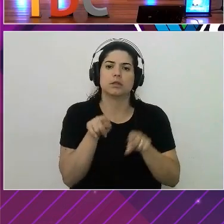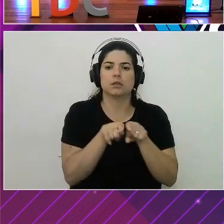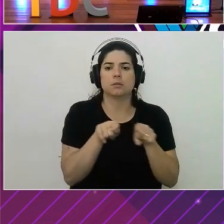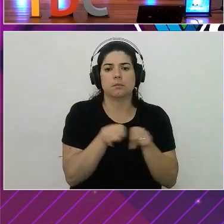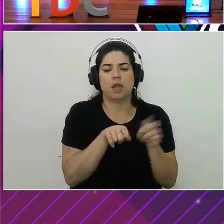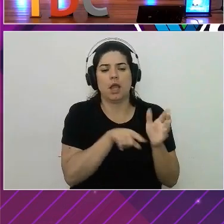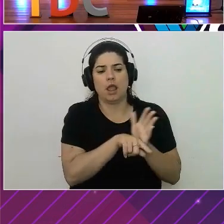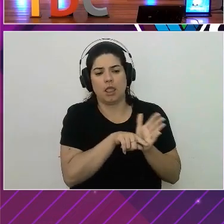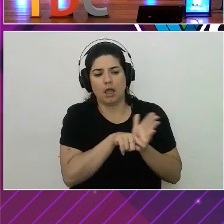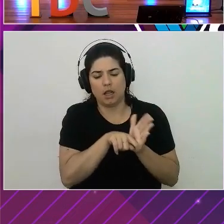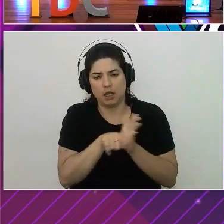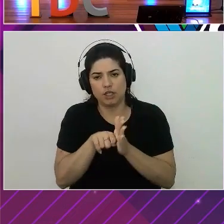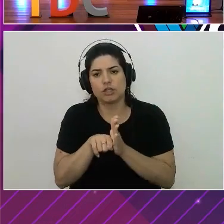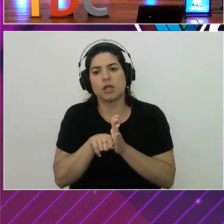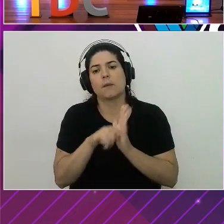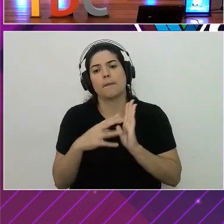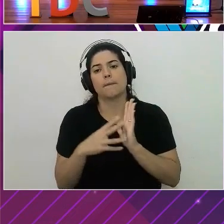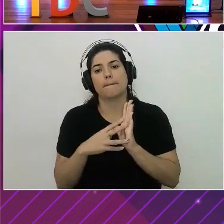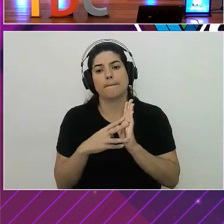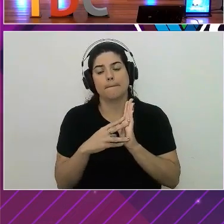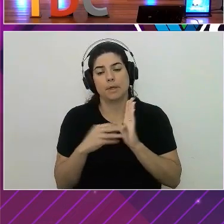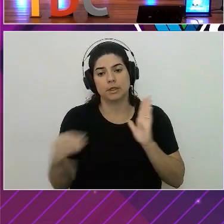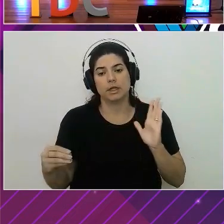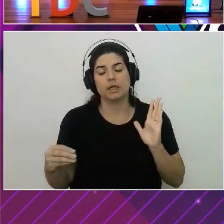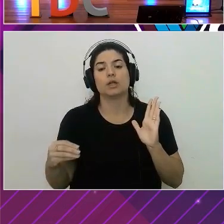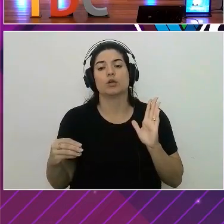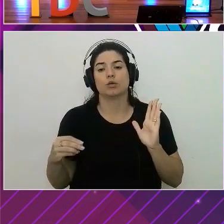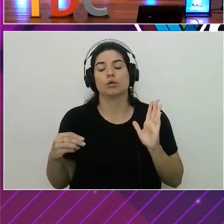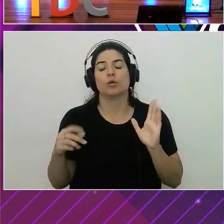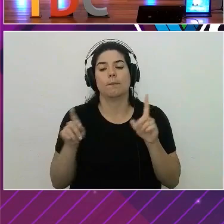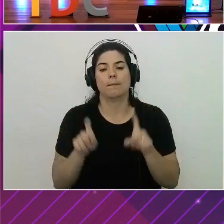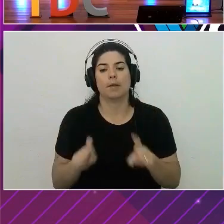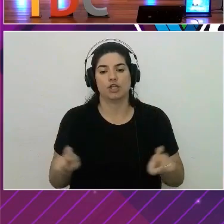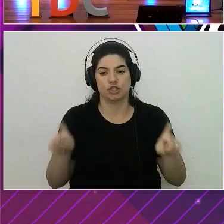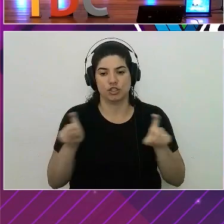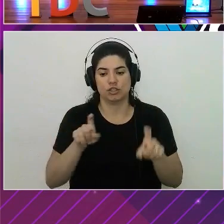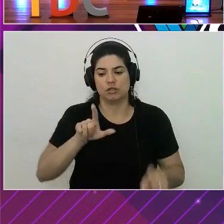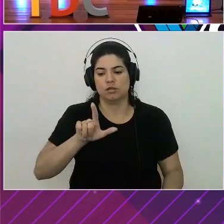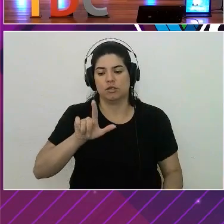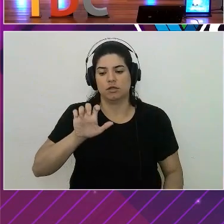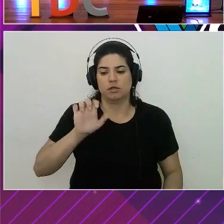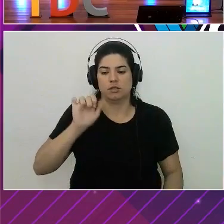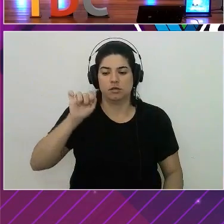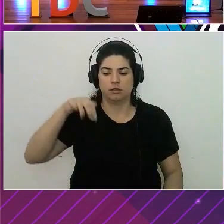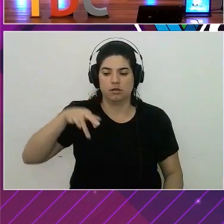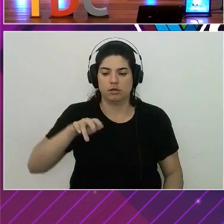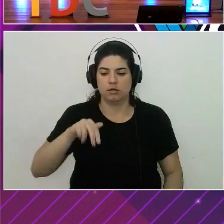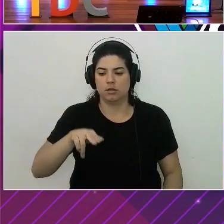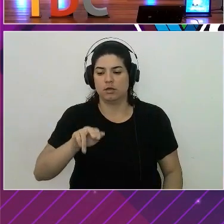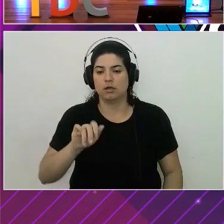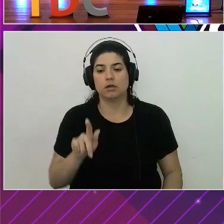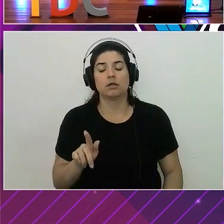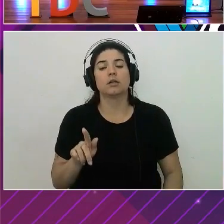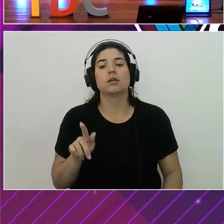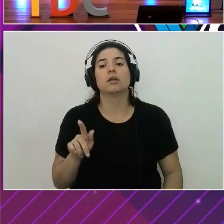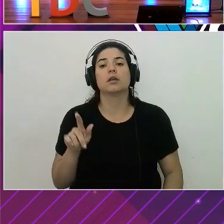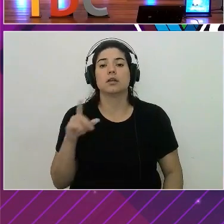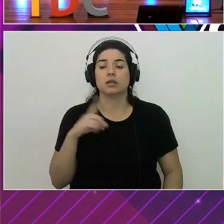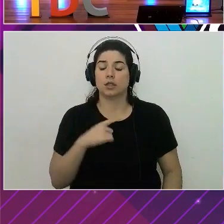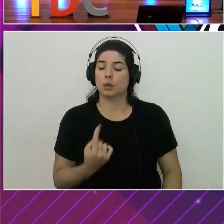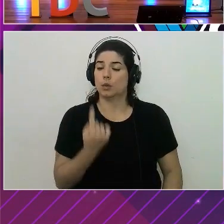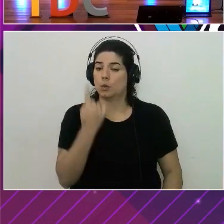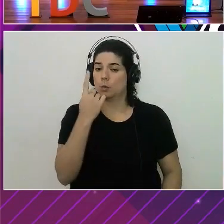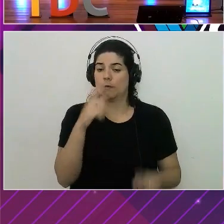e também modelos de machine learning em uma única ferramenta. Tá? Então, a gente